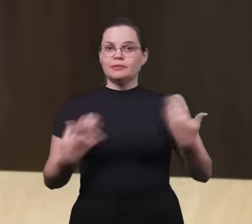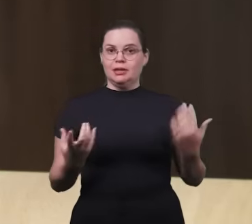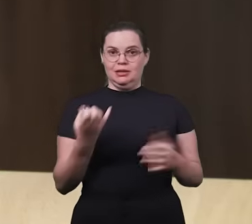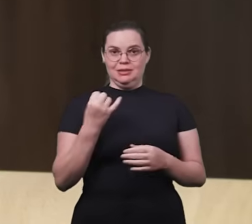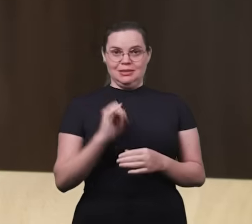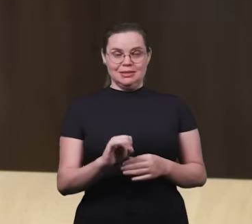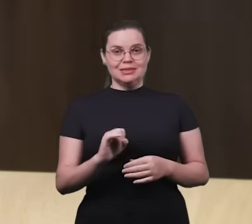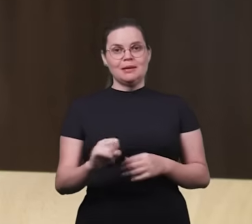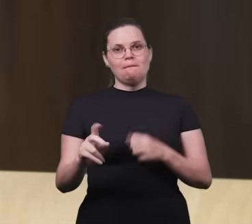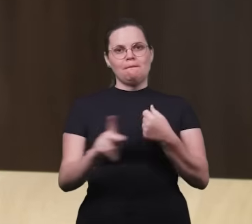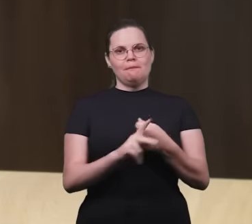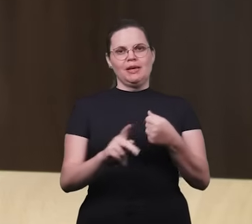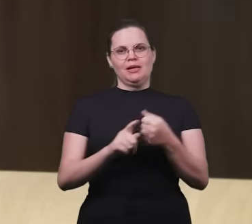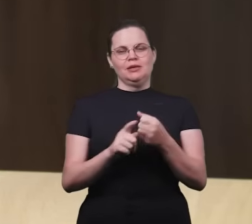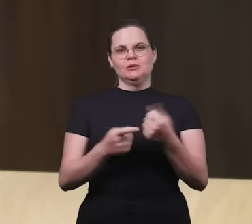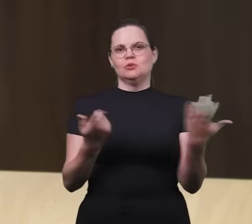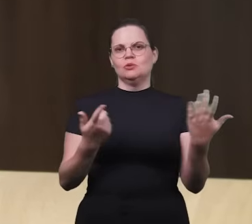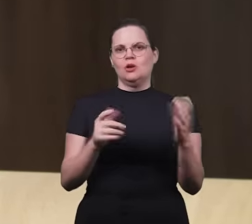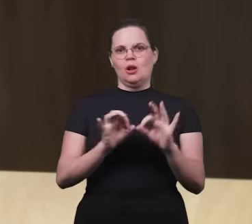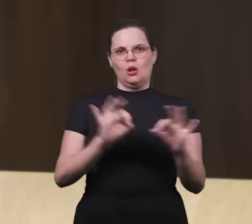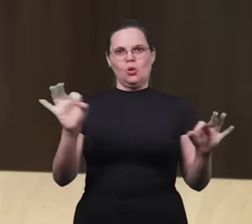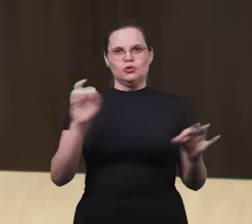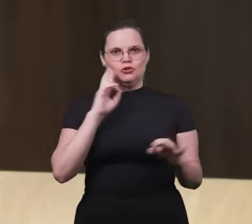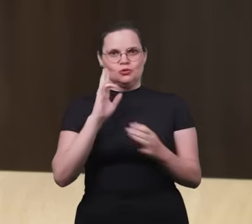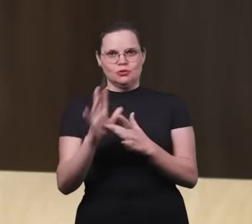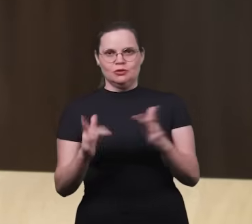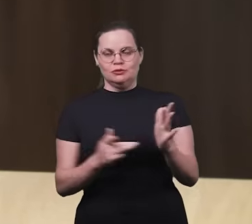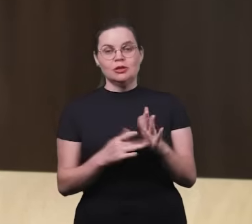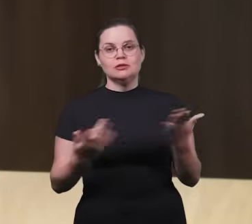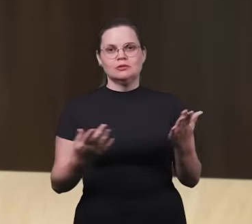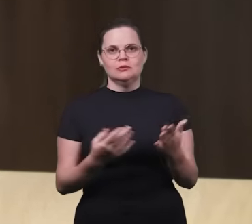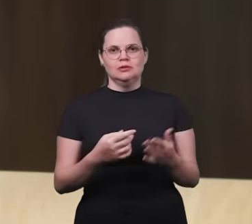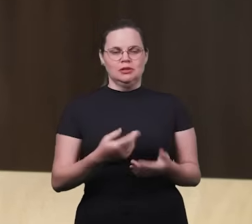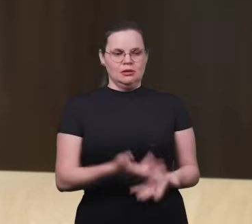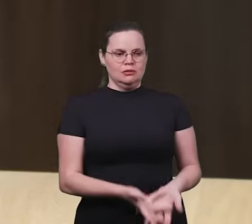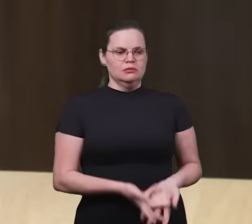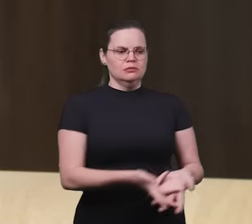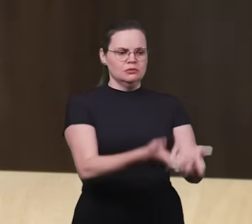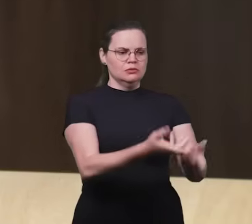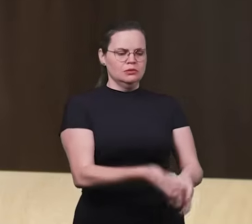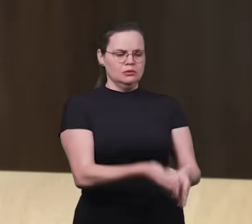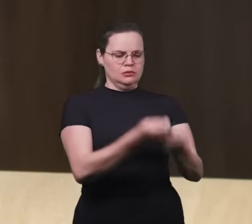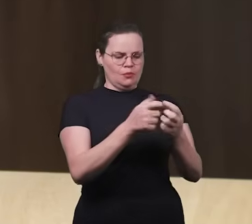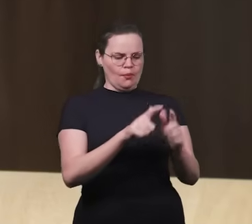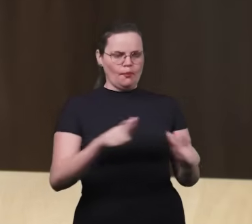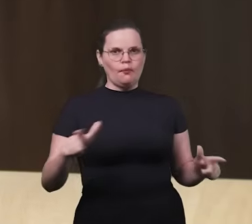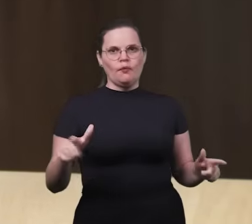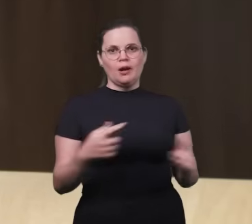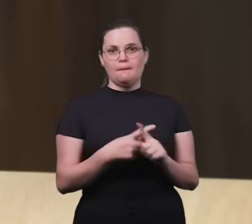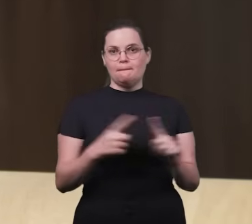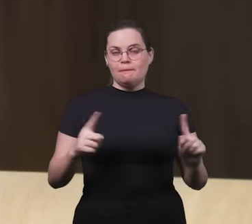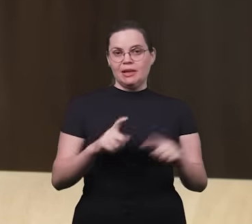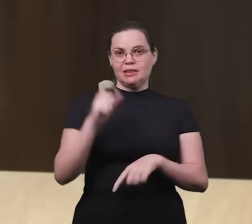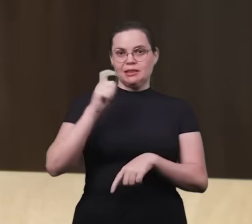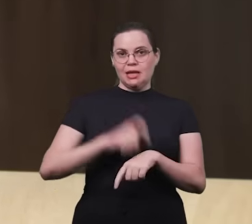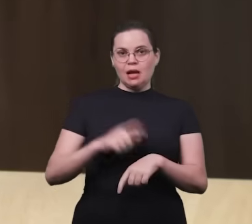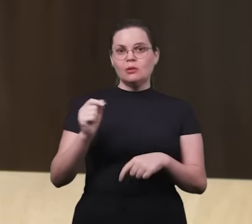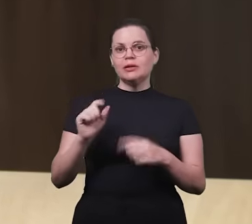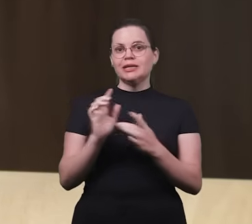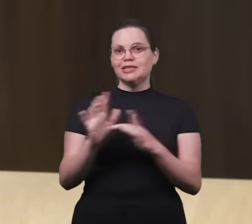quando ele fez aquilo que era a revelação, a palavra de Jesus, nós vemos aqui o